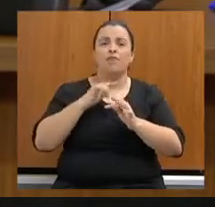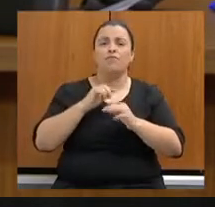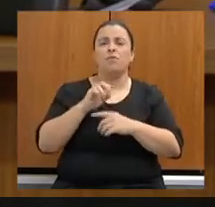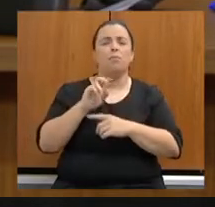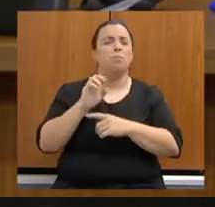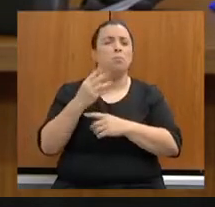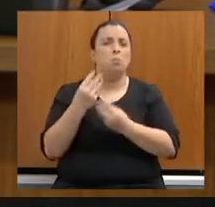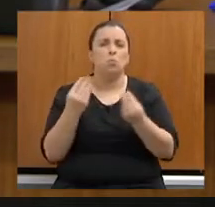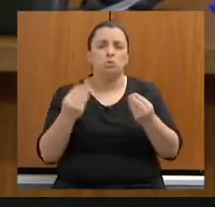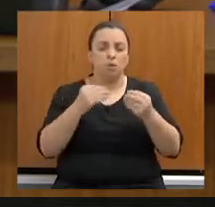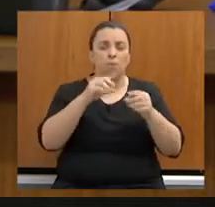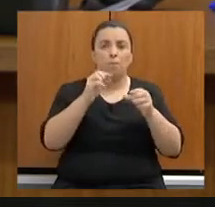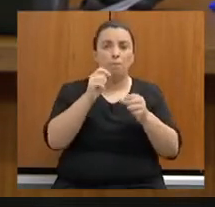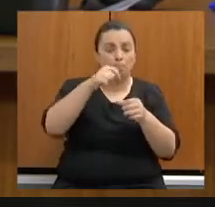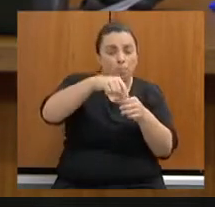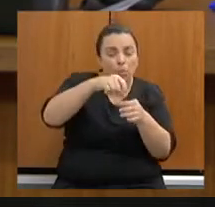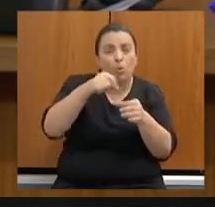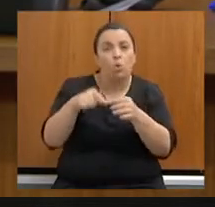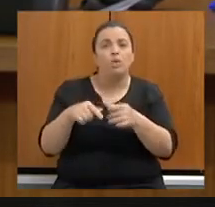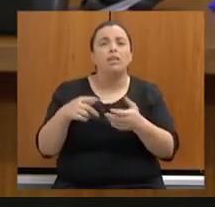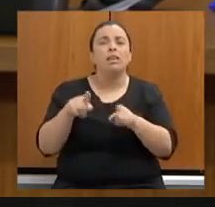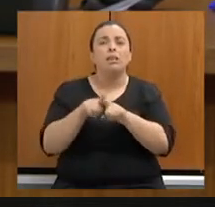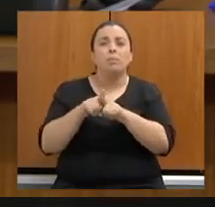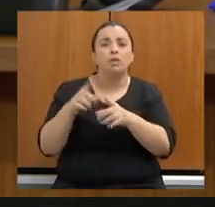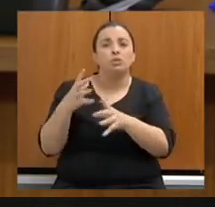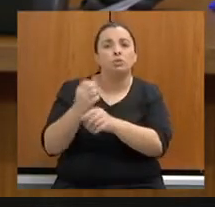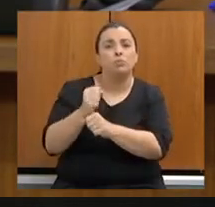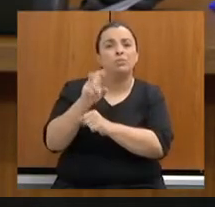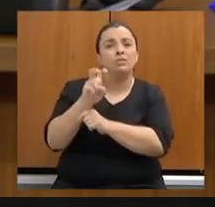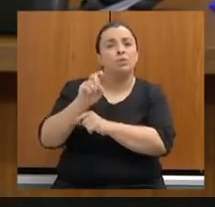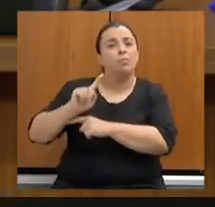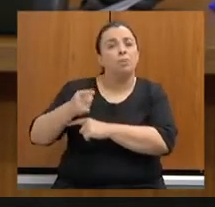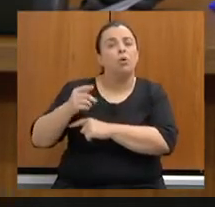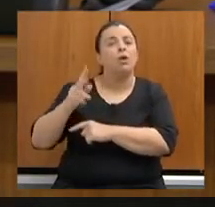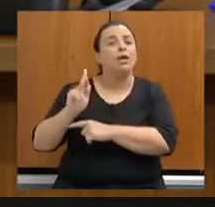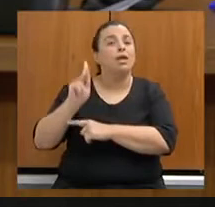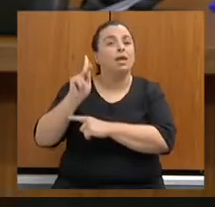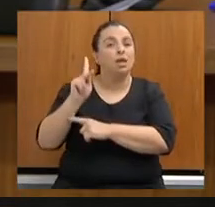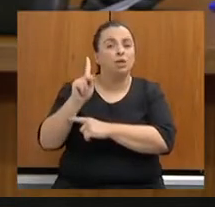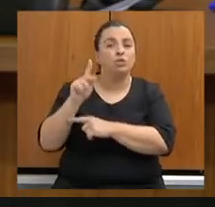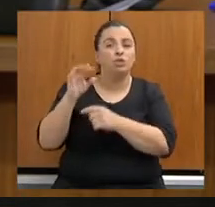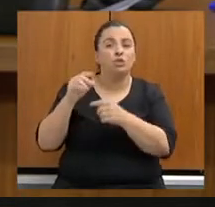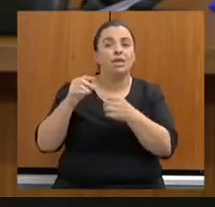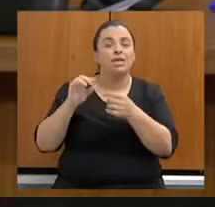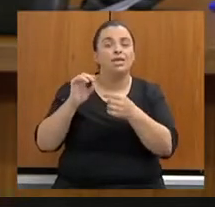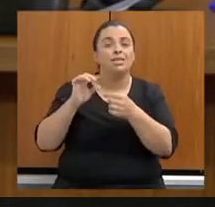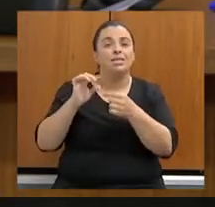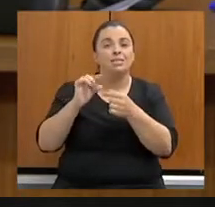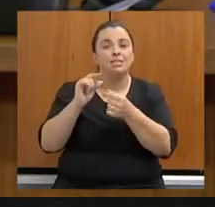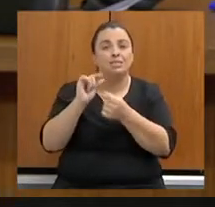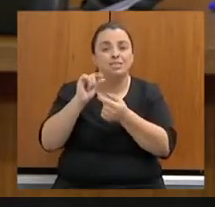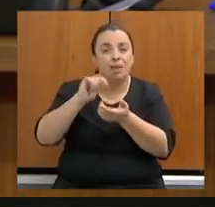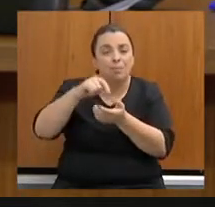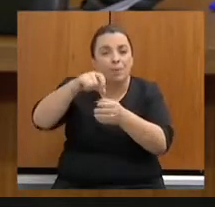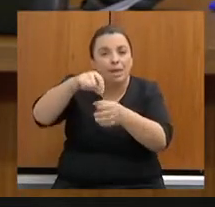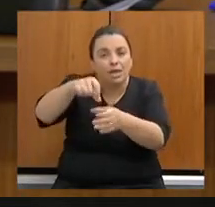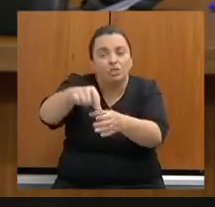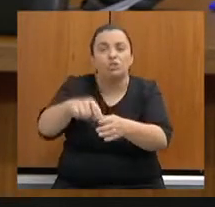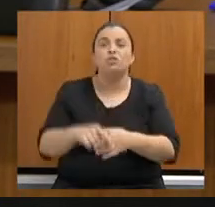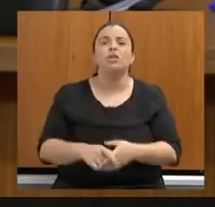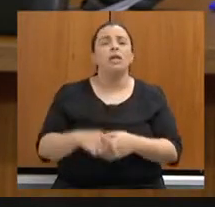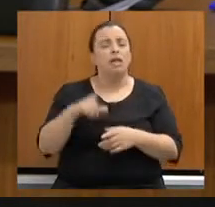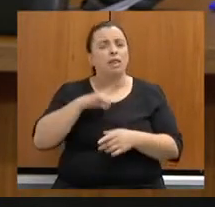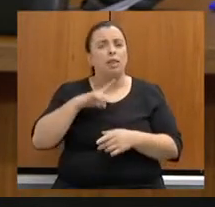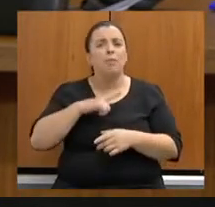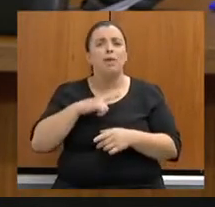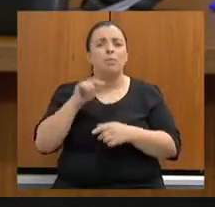5.000 kg de semente e também 35 matrizes e reprodutores de alta genética comercializados